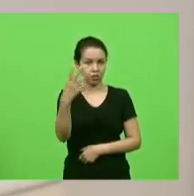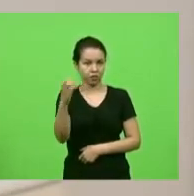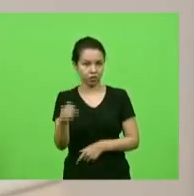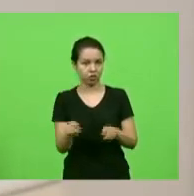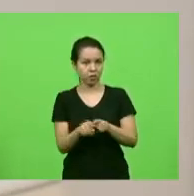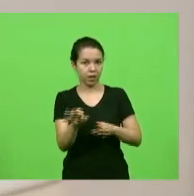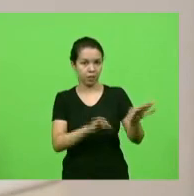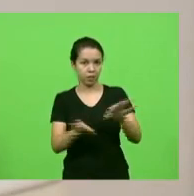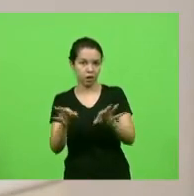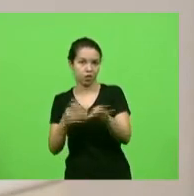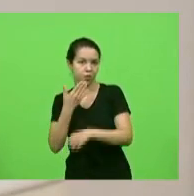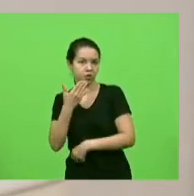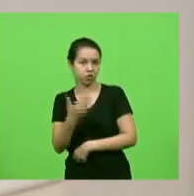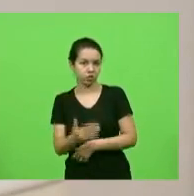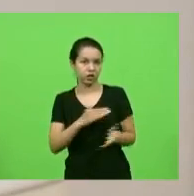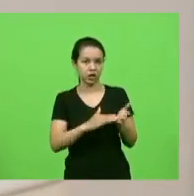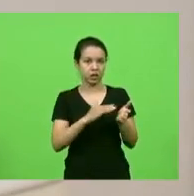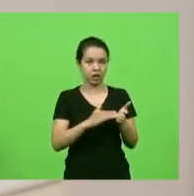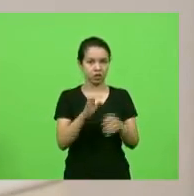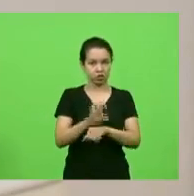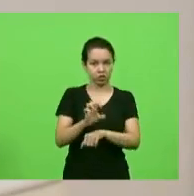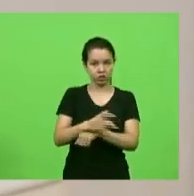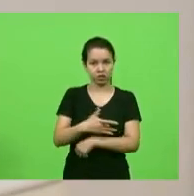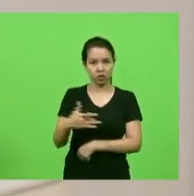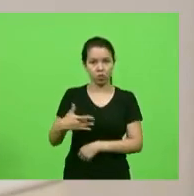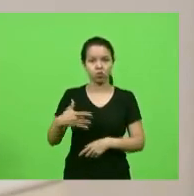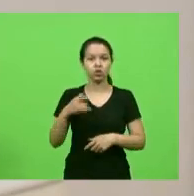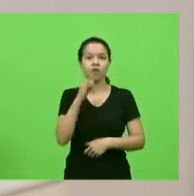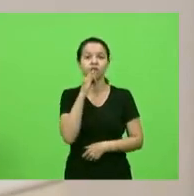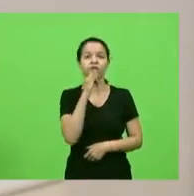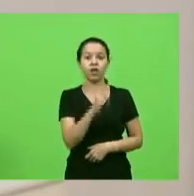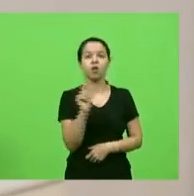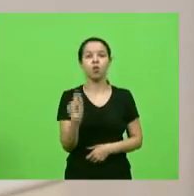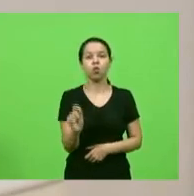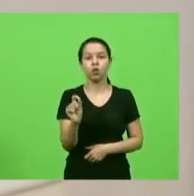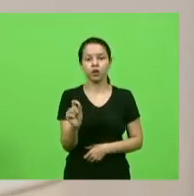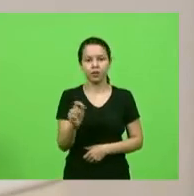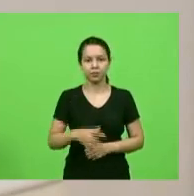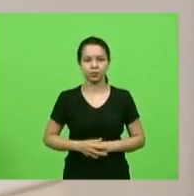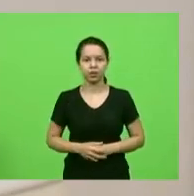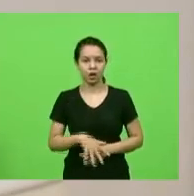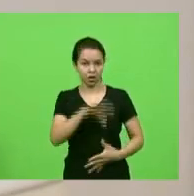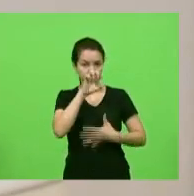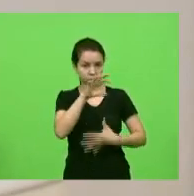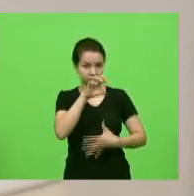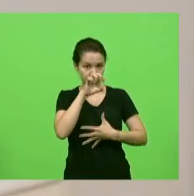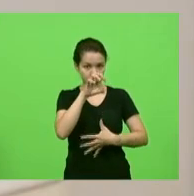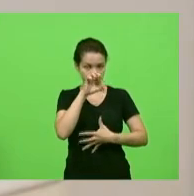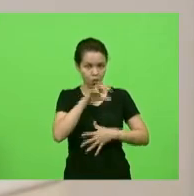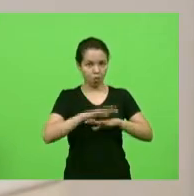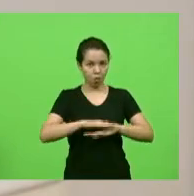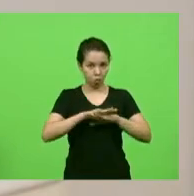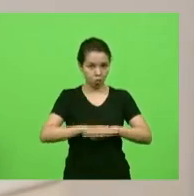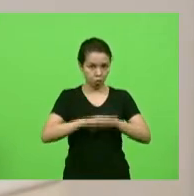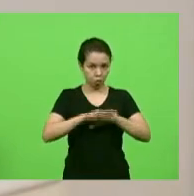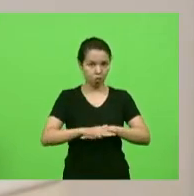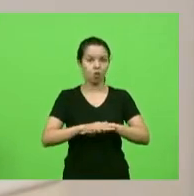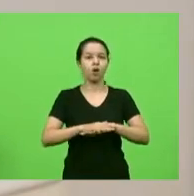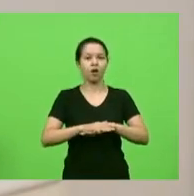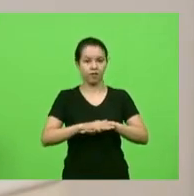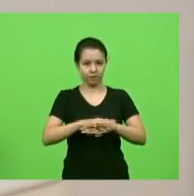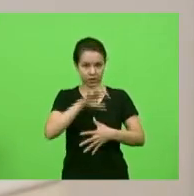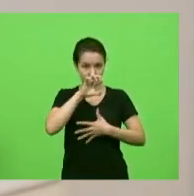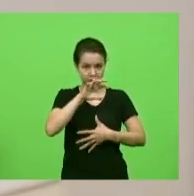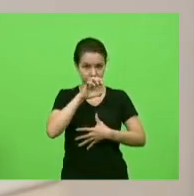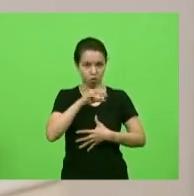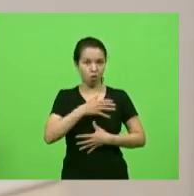então secretário do Estado da Saúde, atestando que, abre aspas, o respirador mecânico, ventilador pulmonar, atende